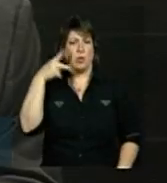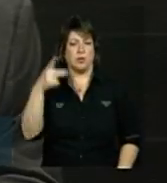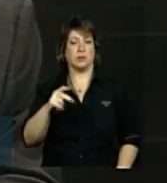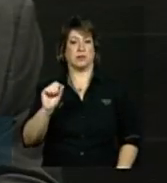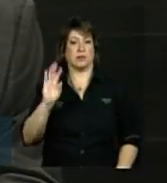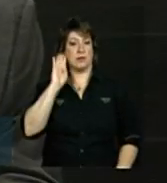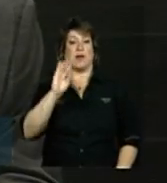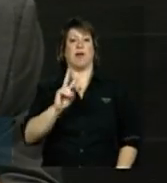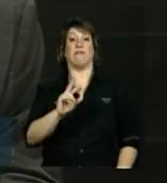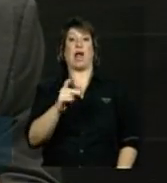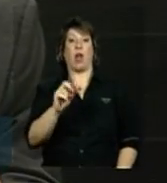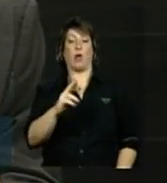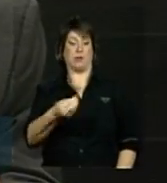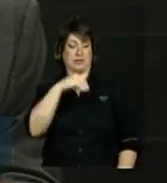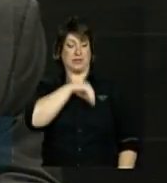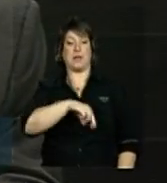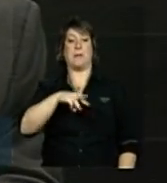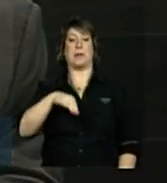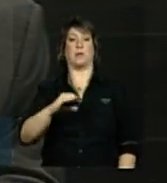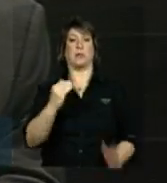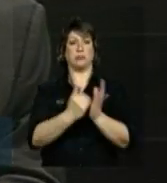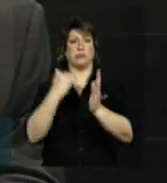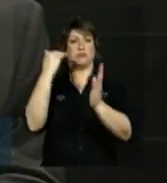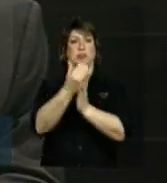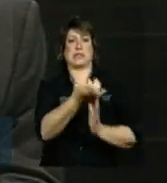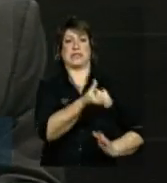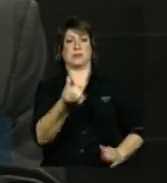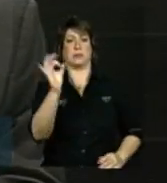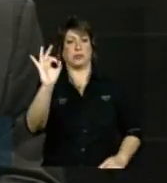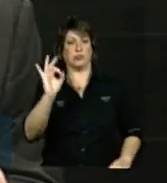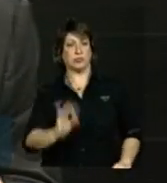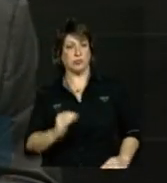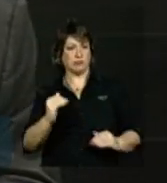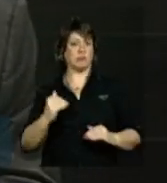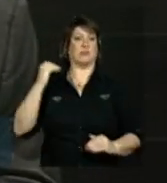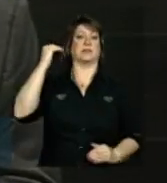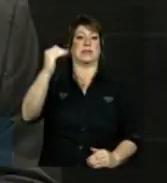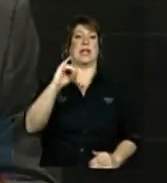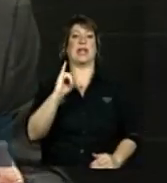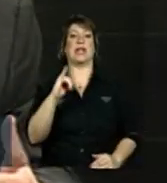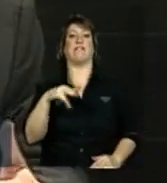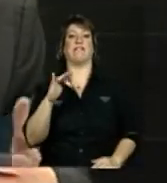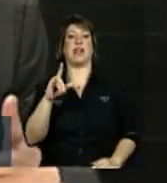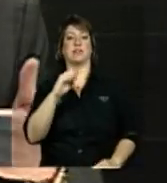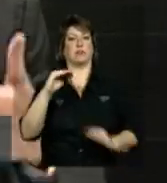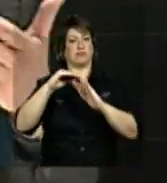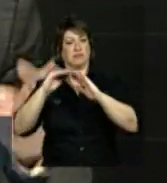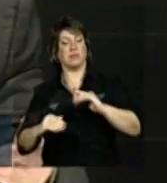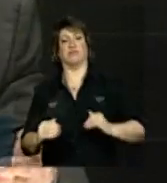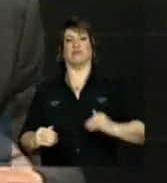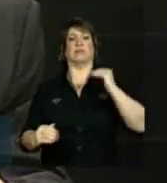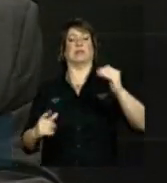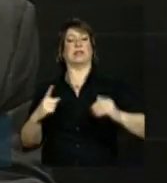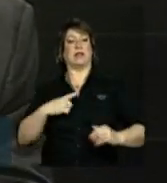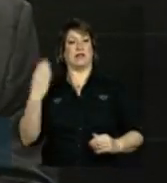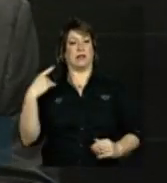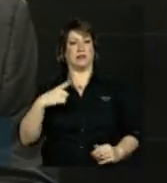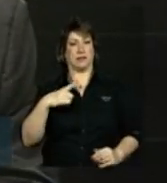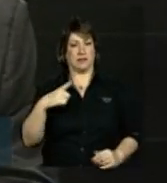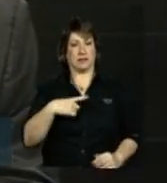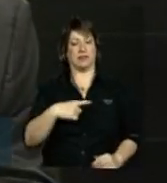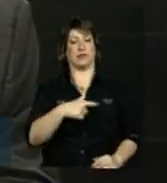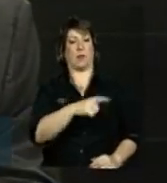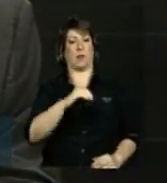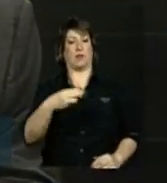mínimo, que aumentou 66% acima da inflação em 2003, 2011, com um impacto muito forte no meio rural,